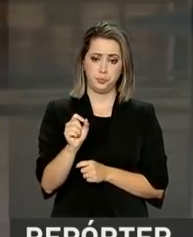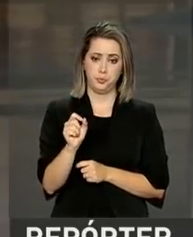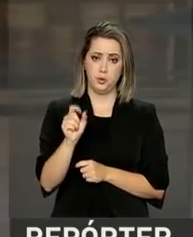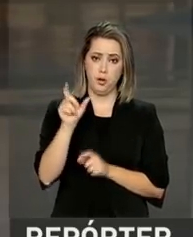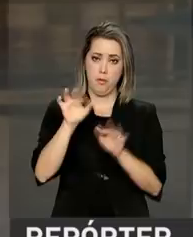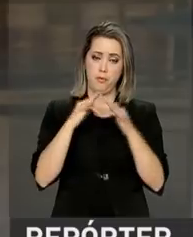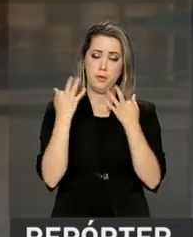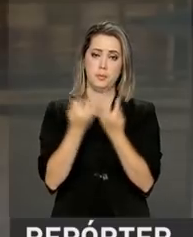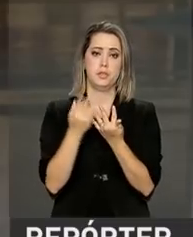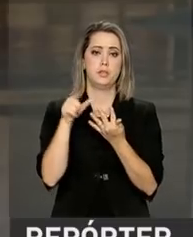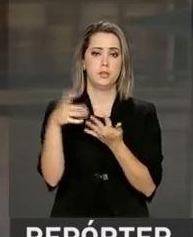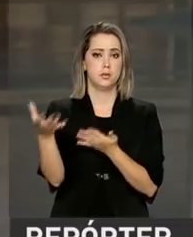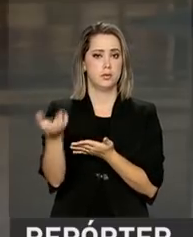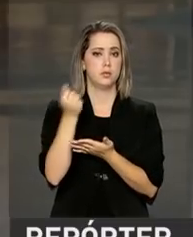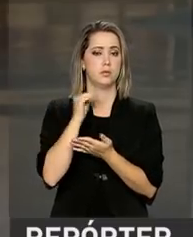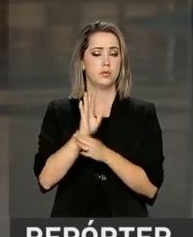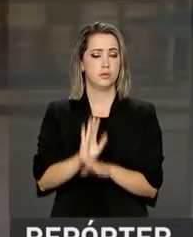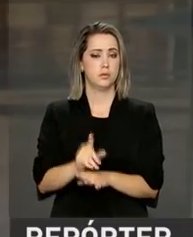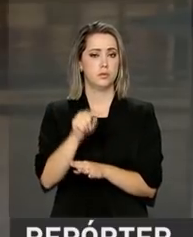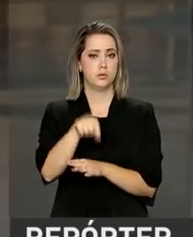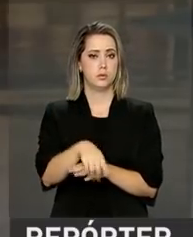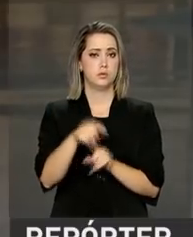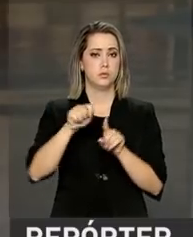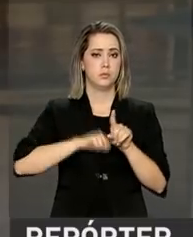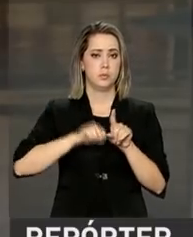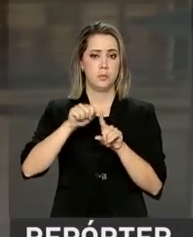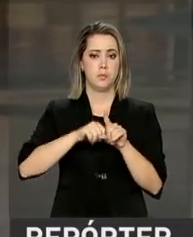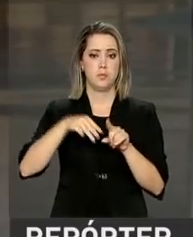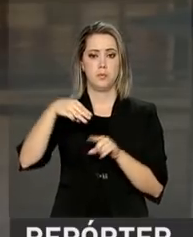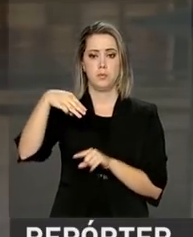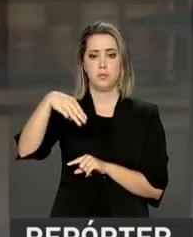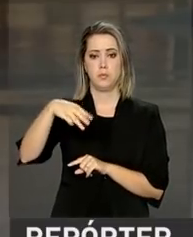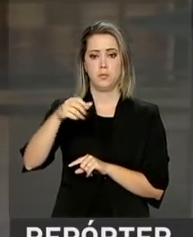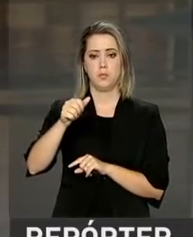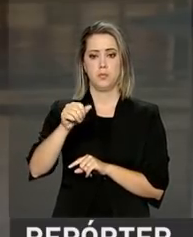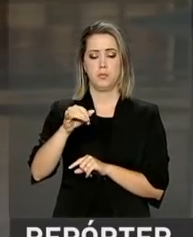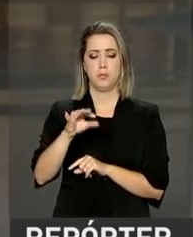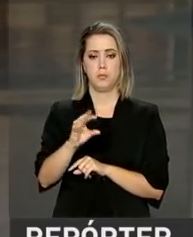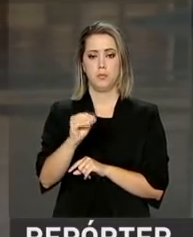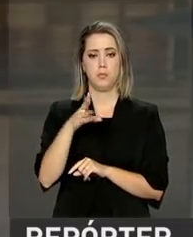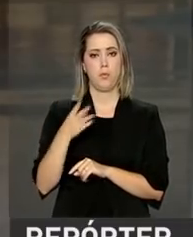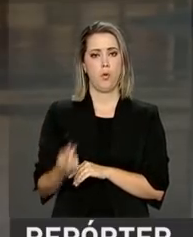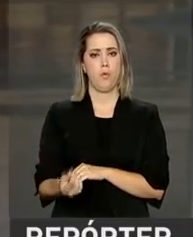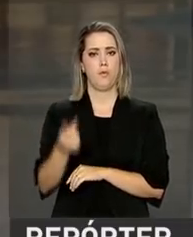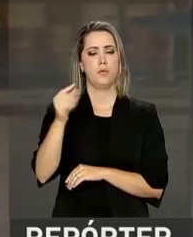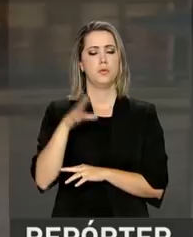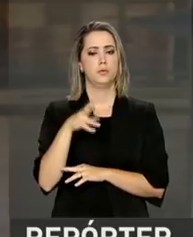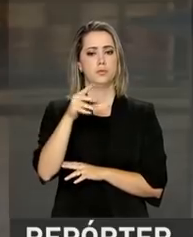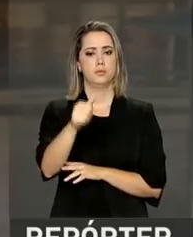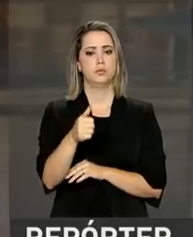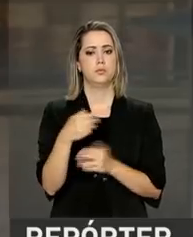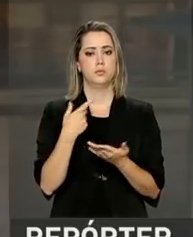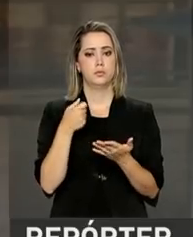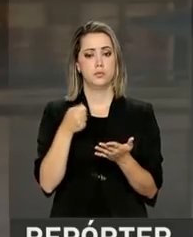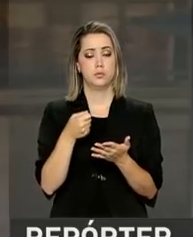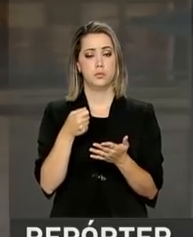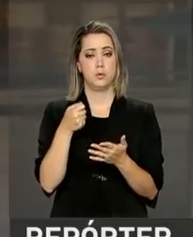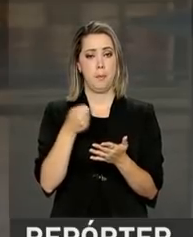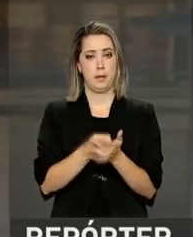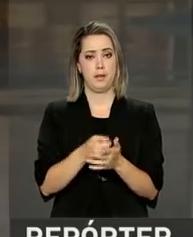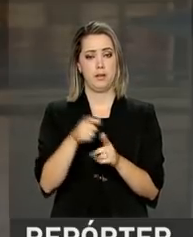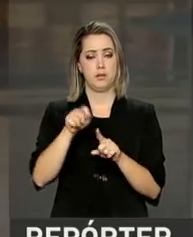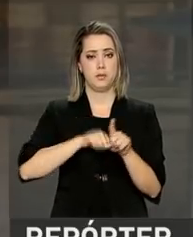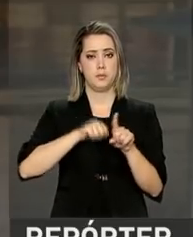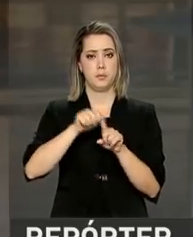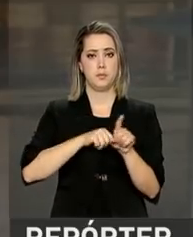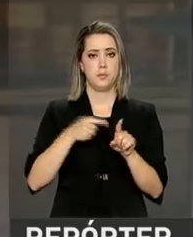mil famílias, elas vão ser contempladas nesse mês de maio. E no total, Leandro, o valor desses benefícios do mês soma